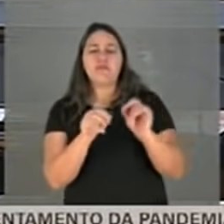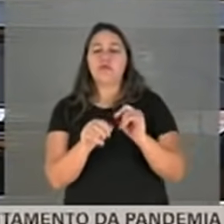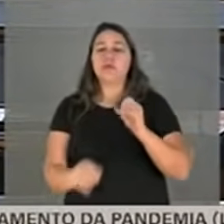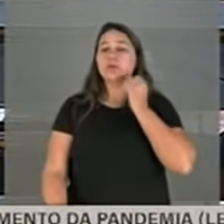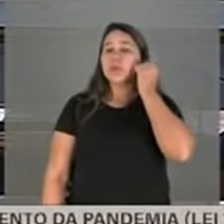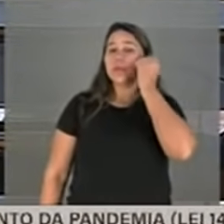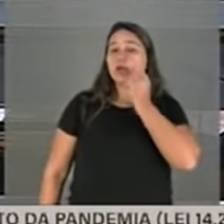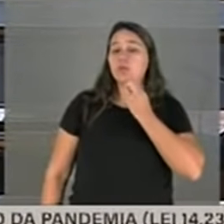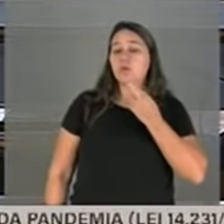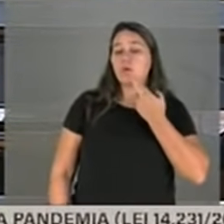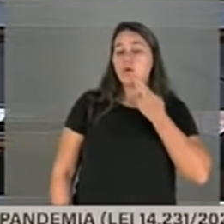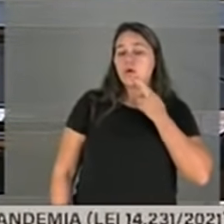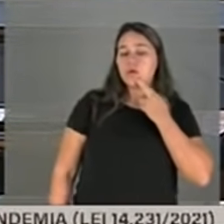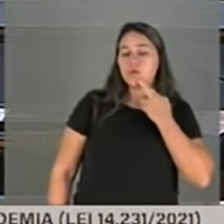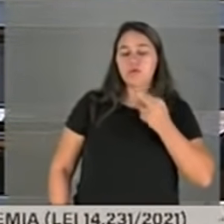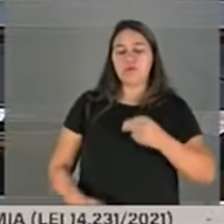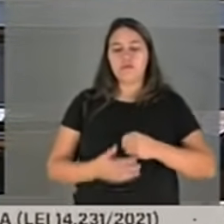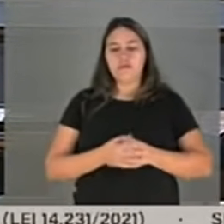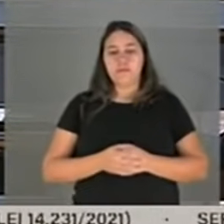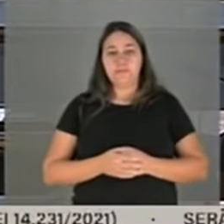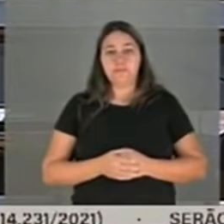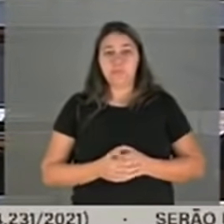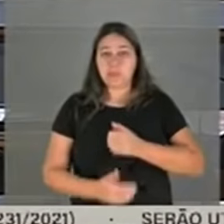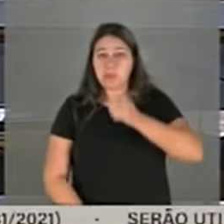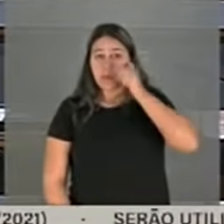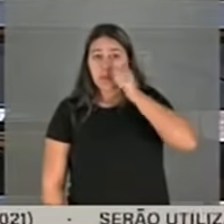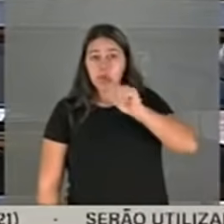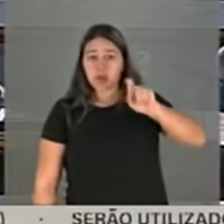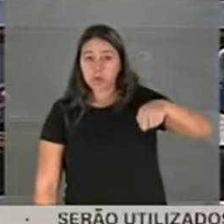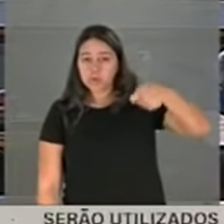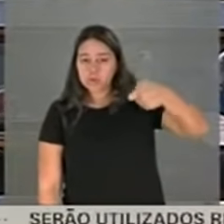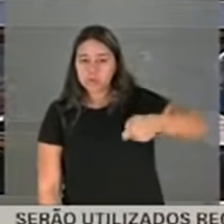Randolph sobre a juíza